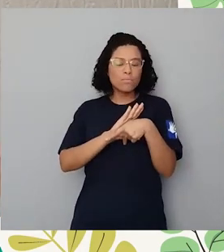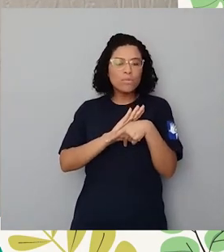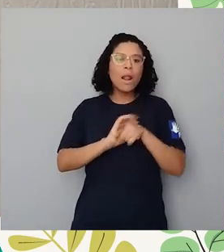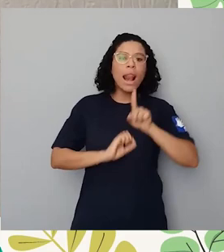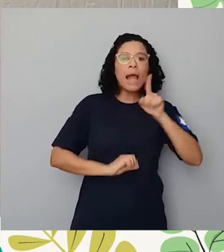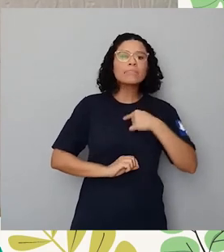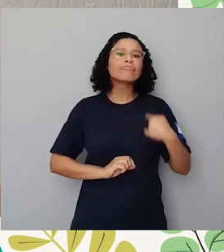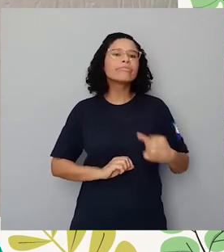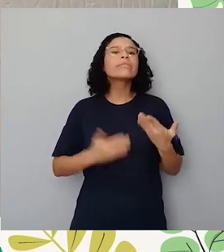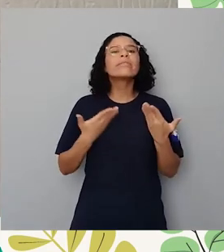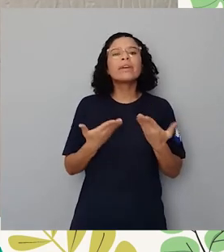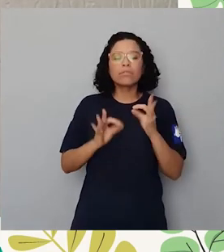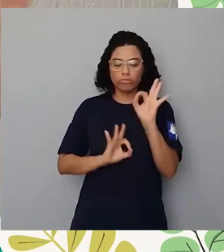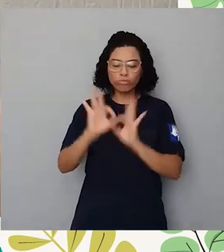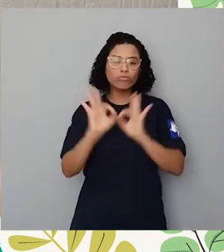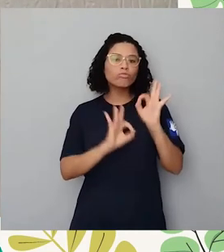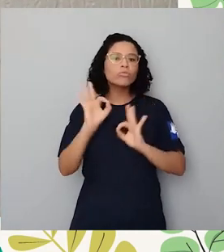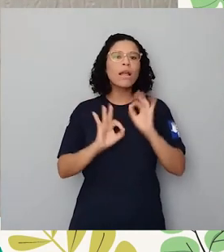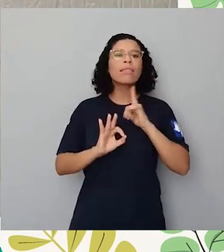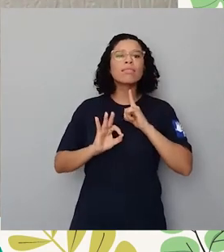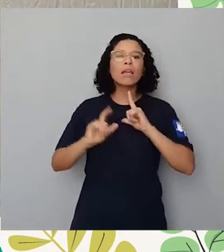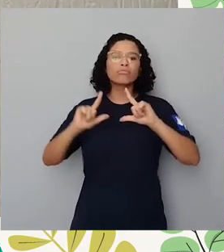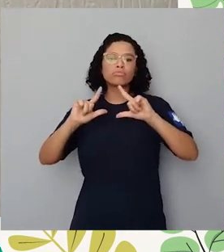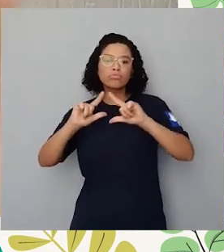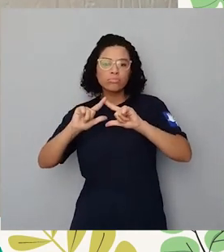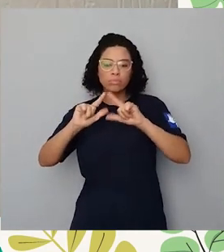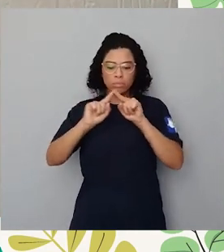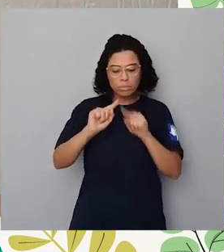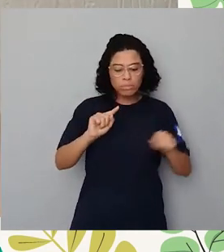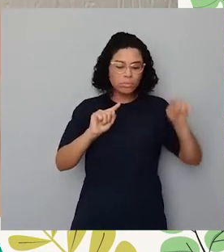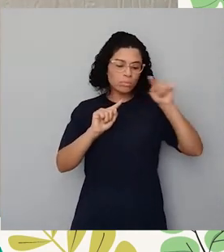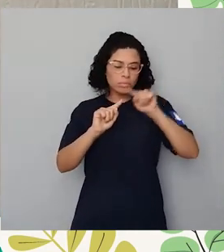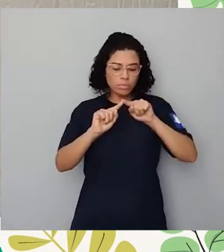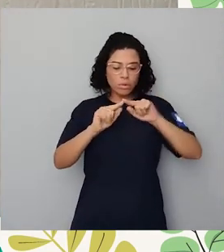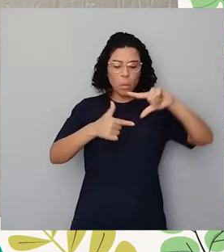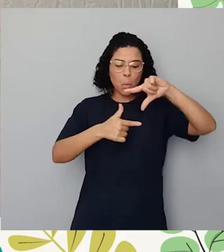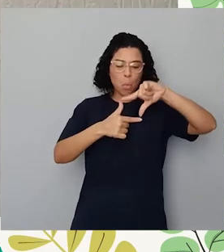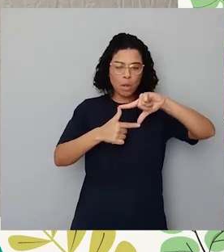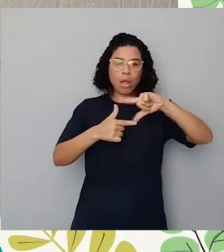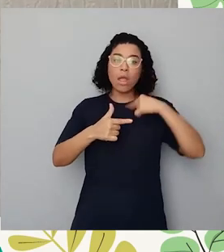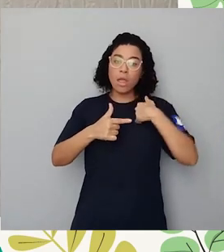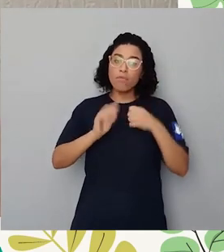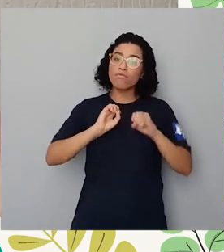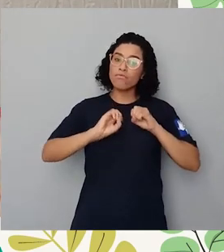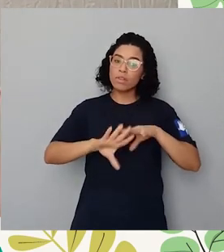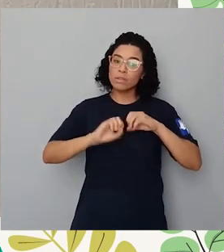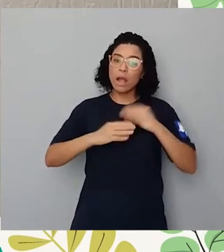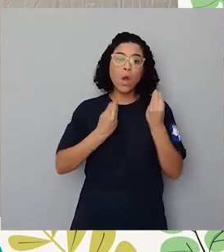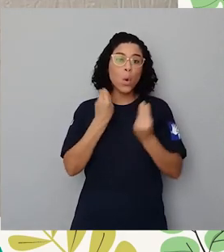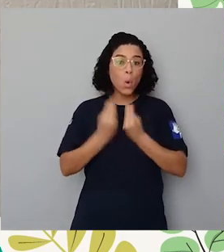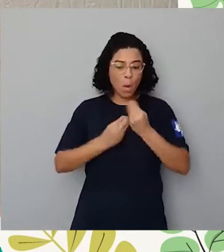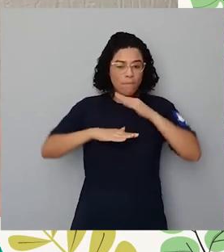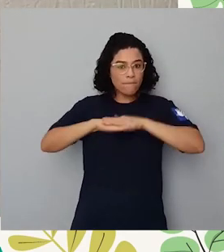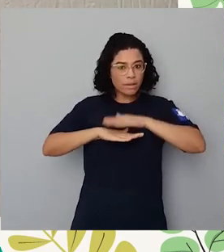ele é composto, ele é formado por formas geométricas. Eu vou ensinar para vocês aqui hoje como fazer